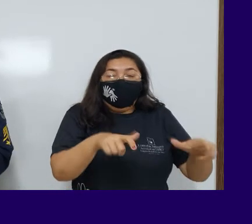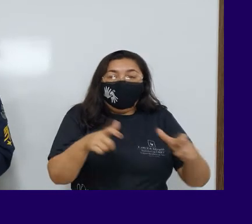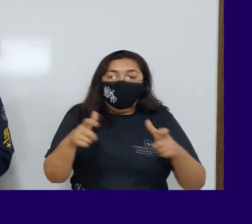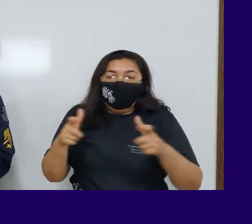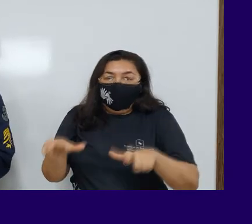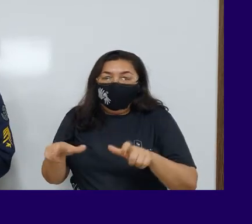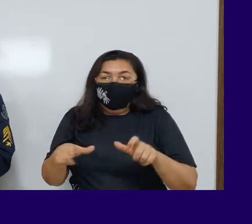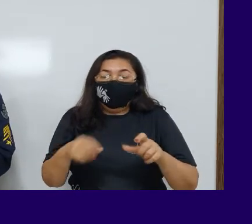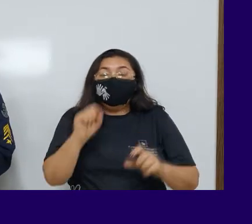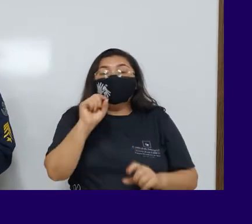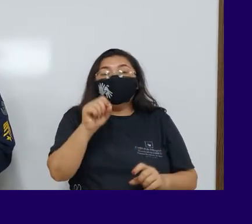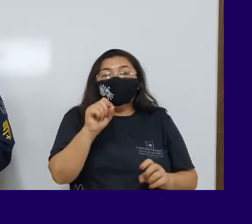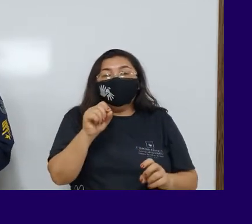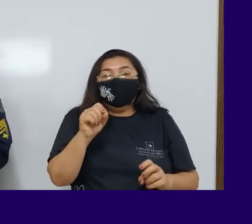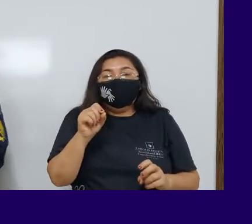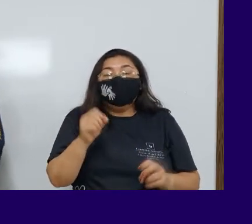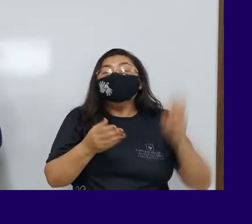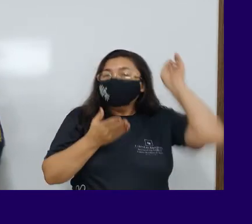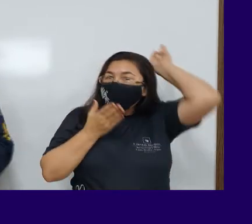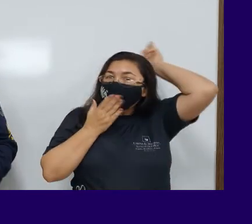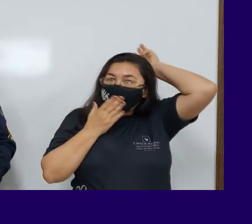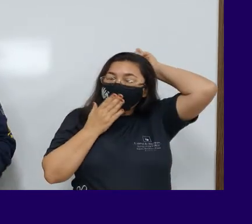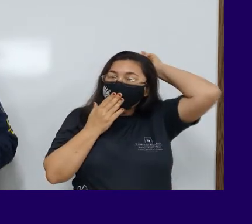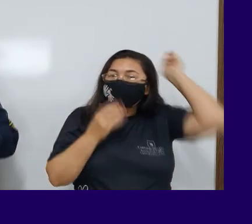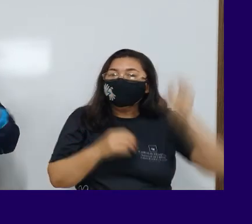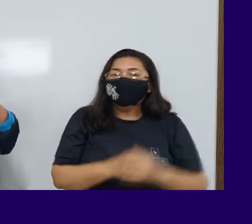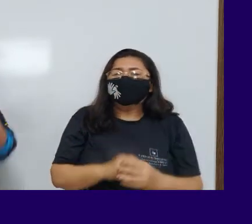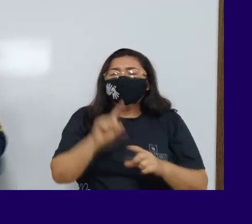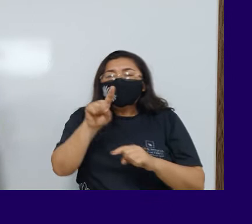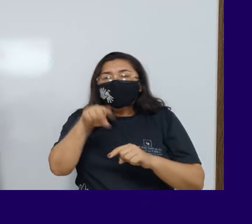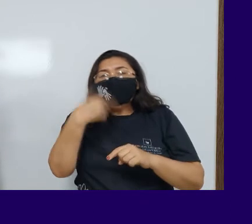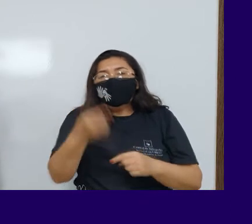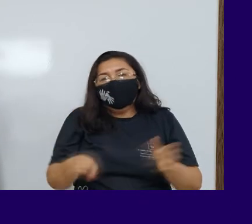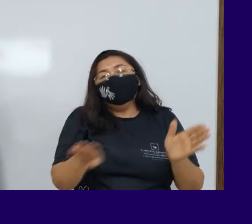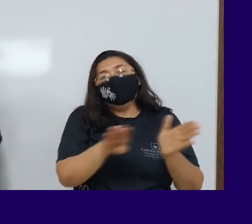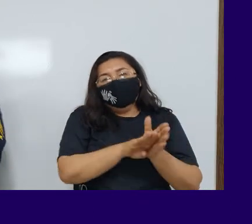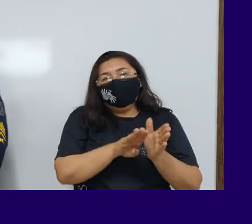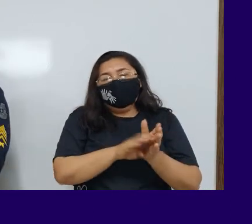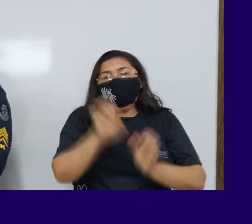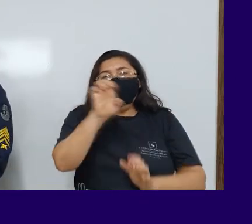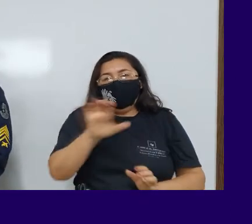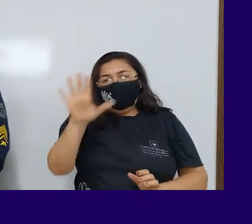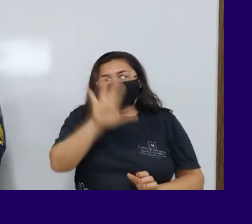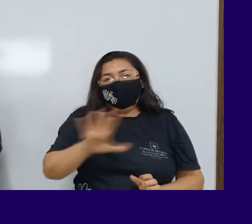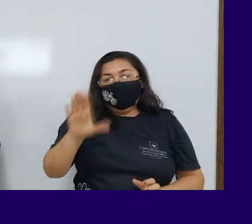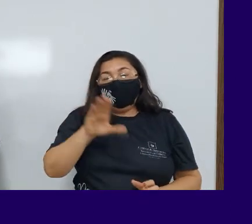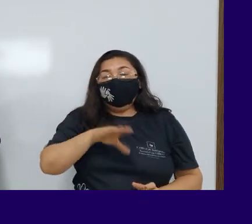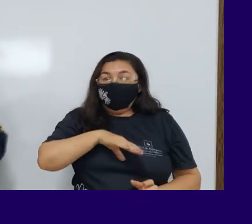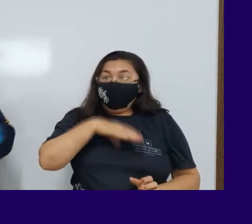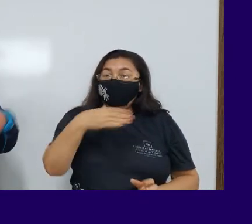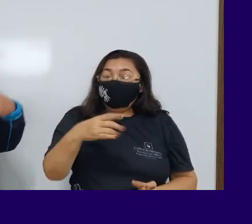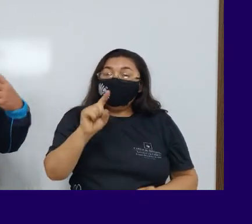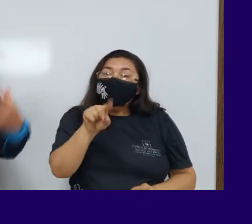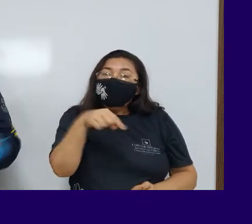Brasil ele foi povoado primeiramente pelos índios, depois chegaram os brancos através dos portugueses, né?